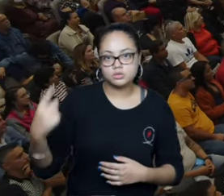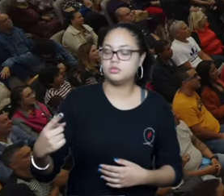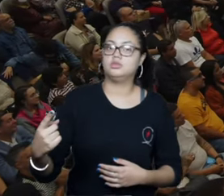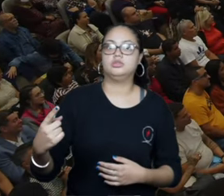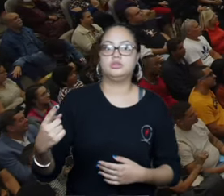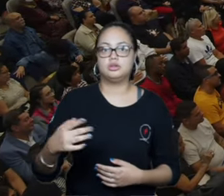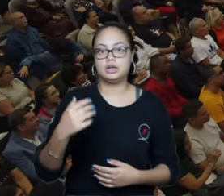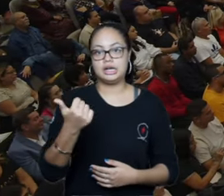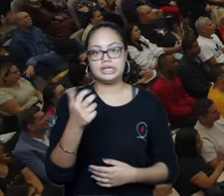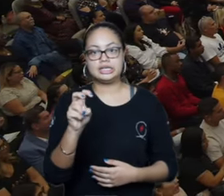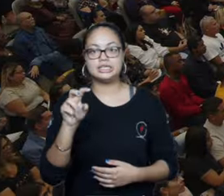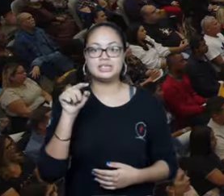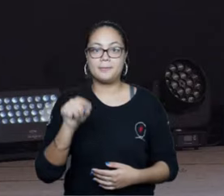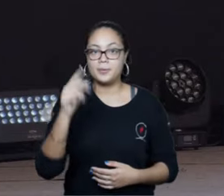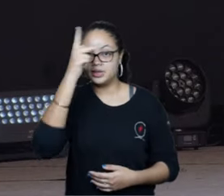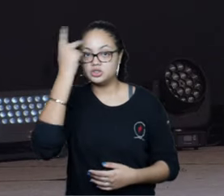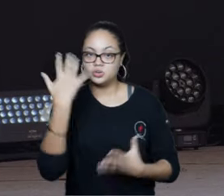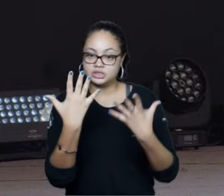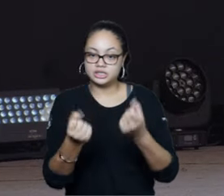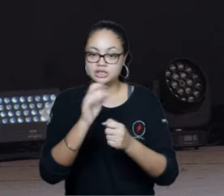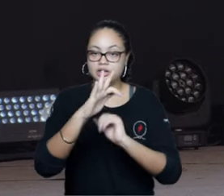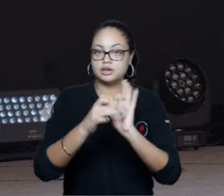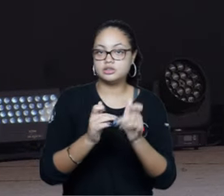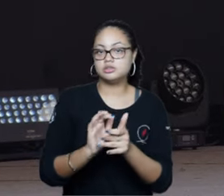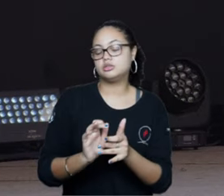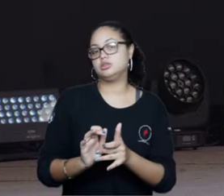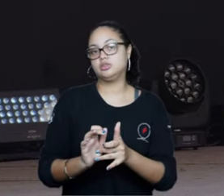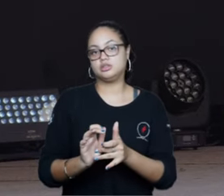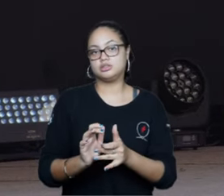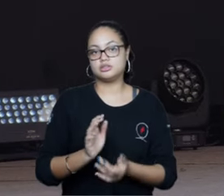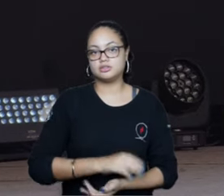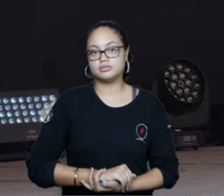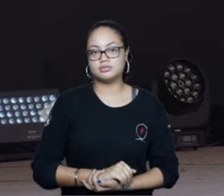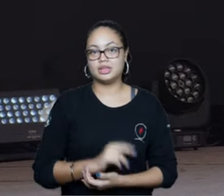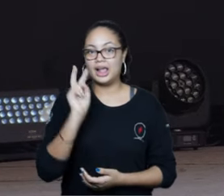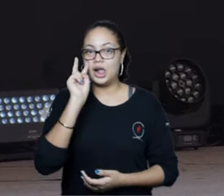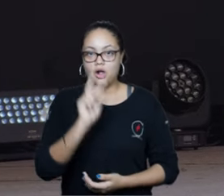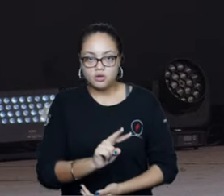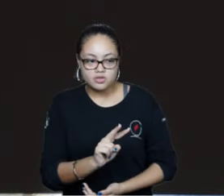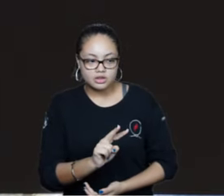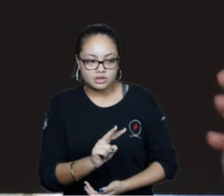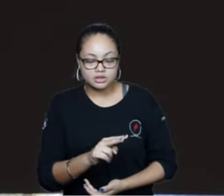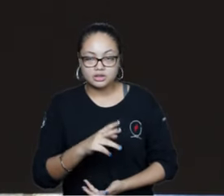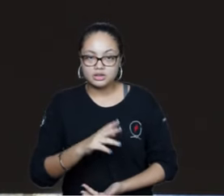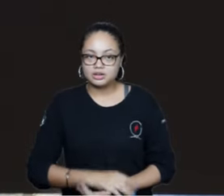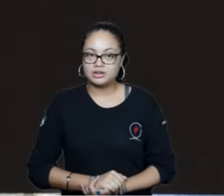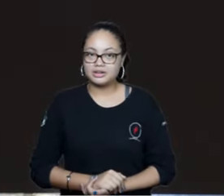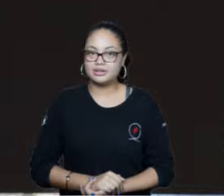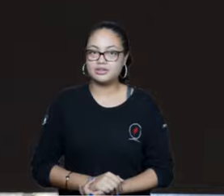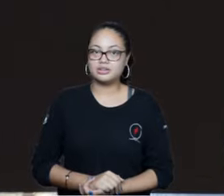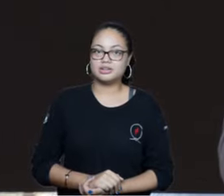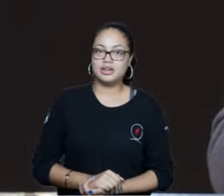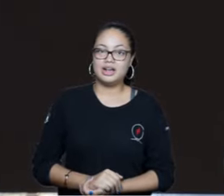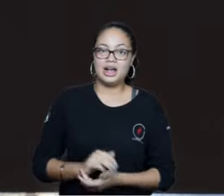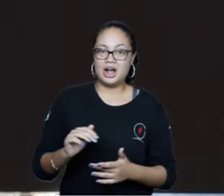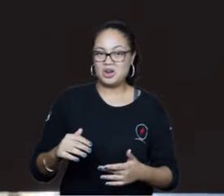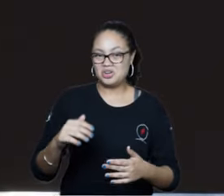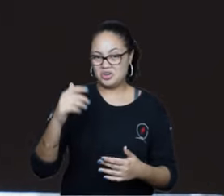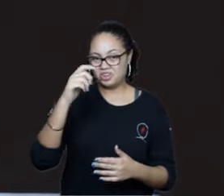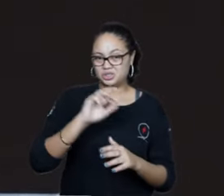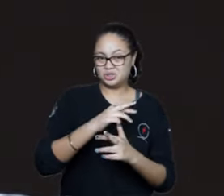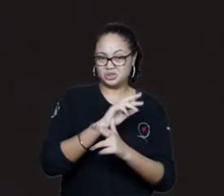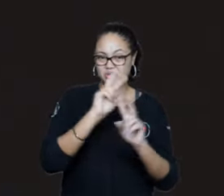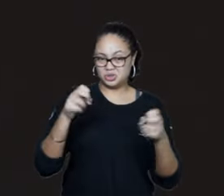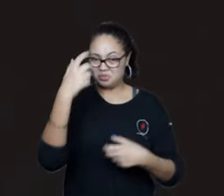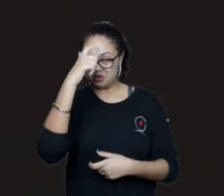15 mil pessoas aceitaram a Cristo aí quando eu vi aquilo tudo não tem nada a ver comigo meu irmão TV corrente de Deus mas